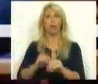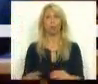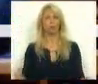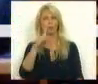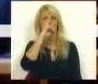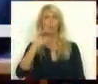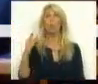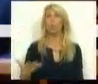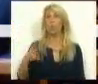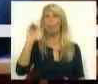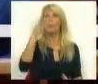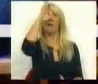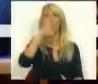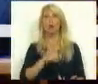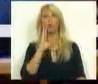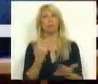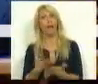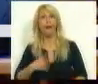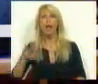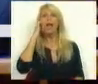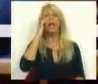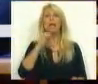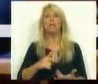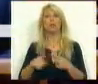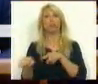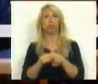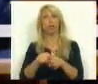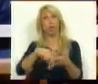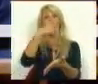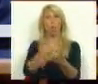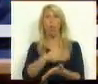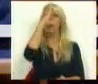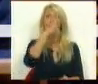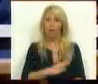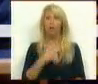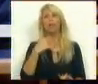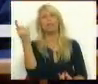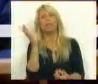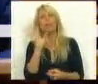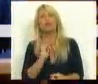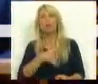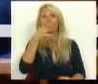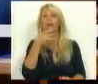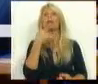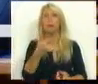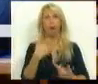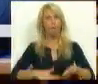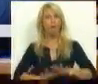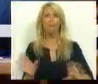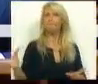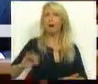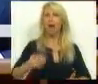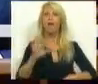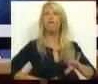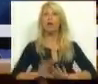uma crise política ao derrubar o Governo anterior e tentou justificá-la, dizendo que faria mais e melhor. Fez promessas,